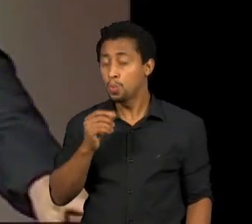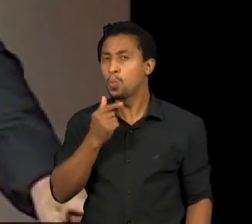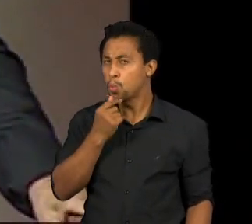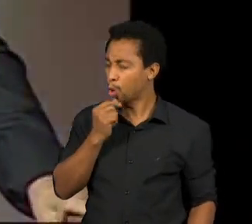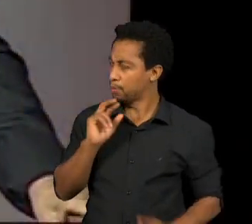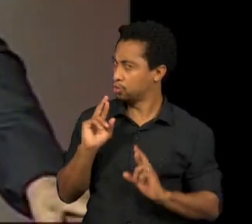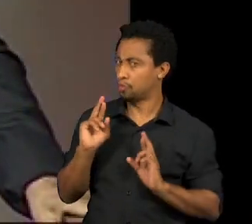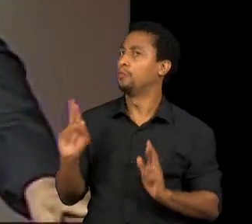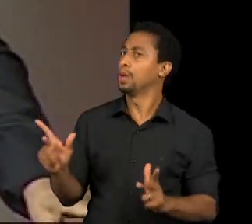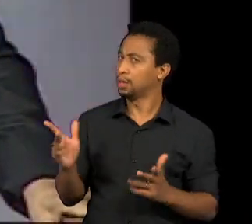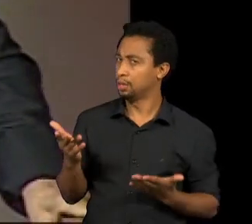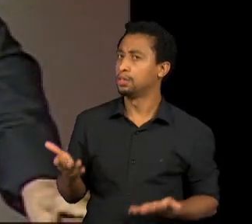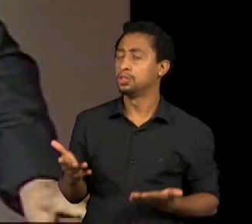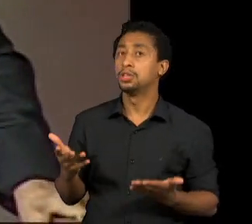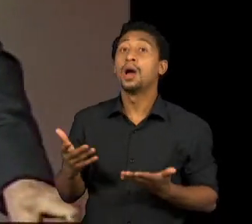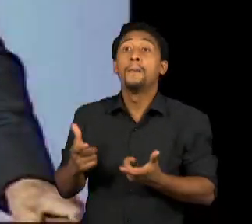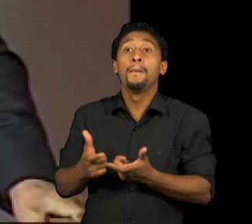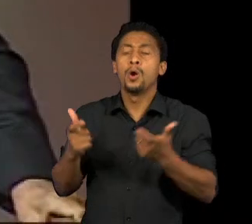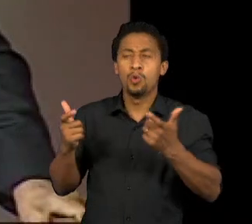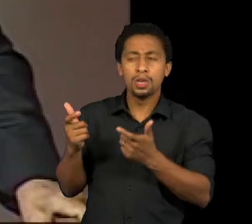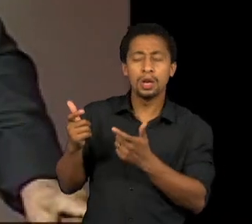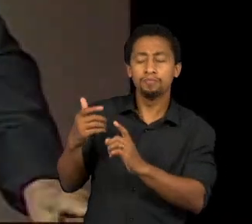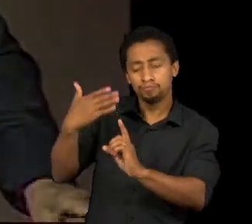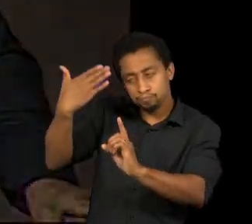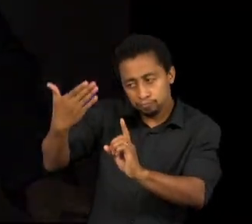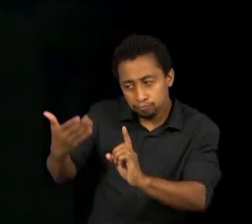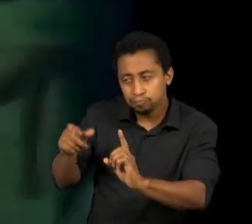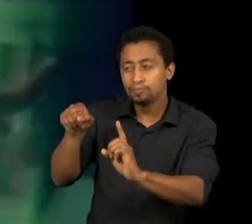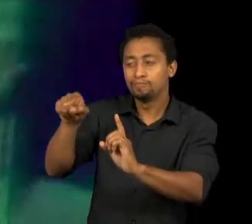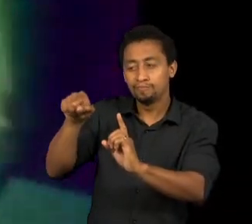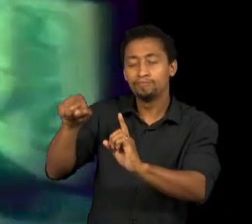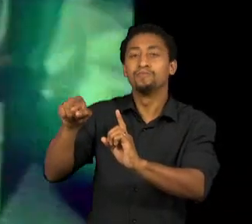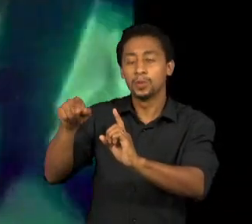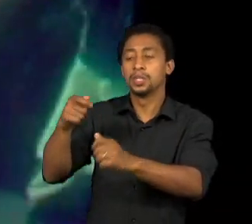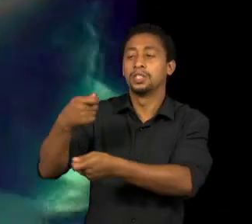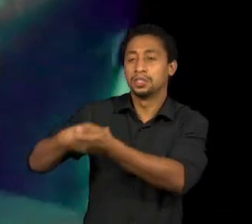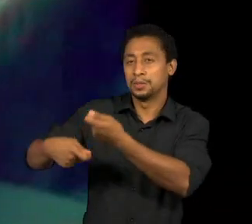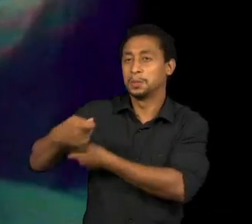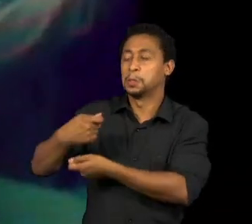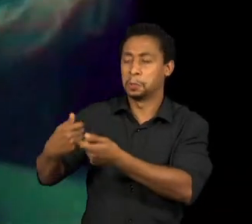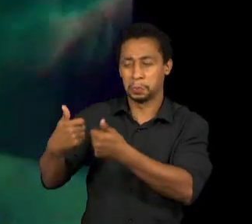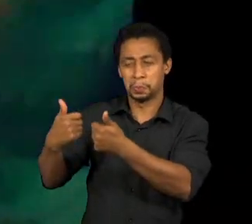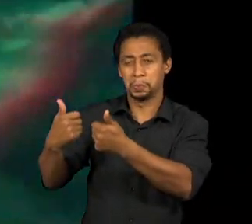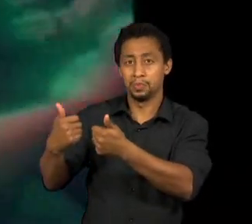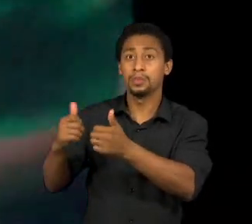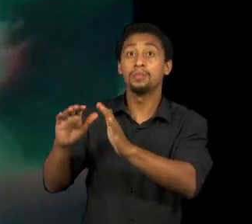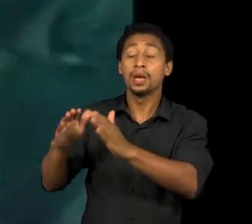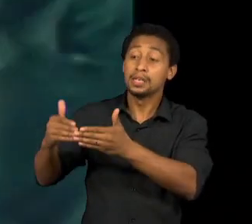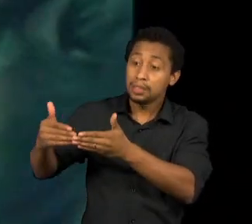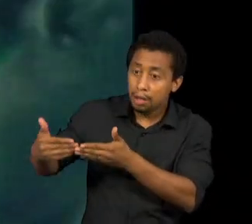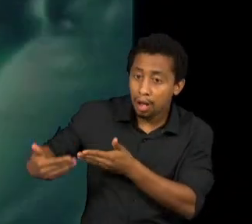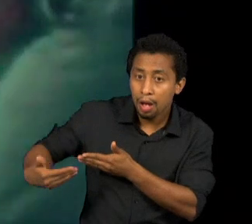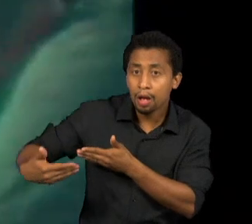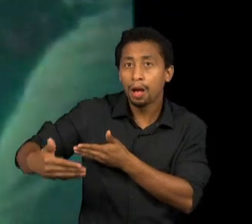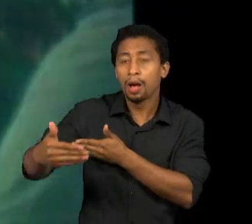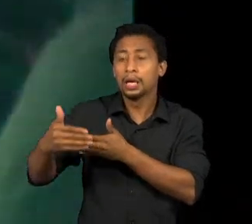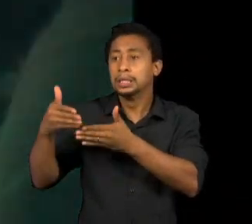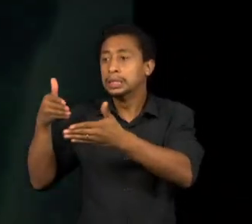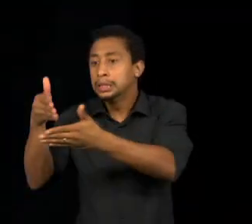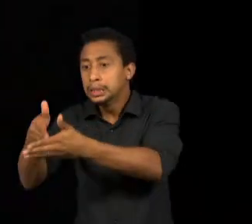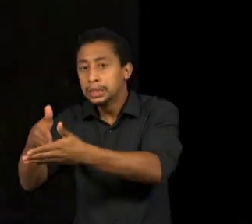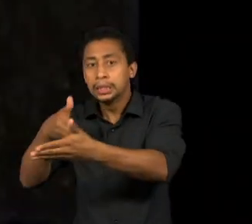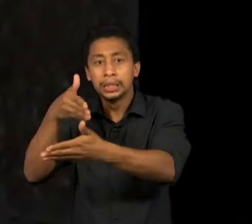por muitos o maior gestor do país. Inconformado com as eternas dificuldades para criar empregos,